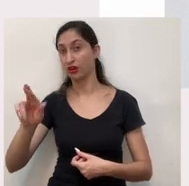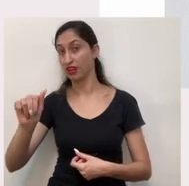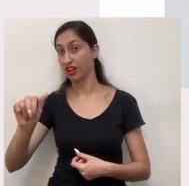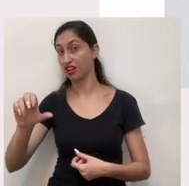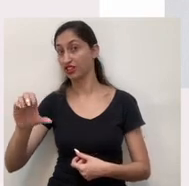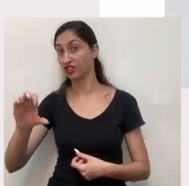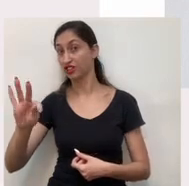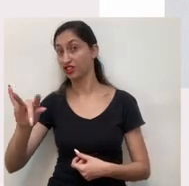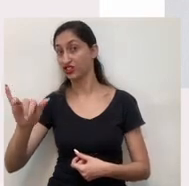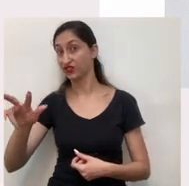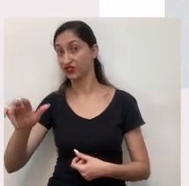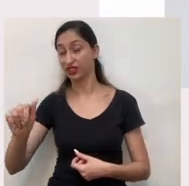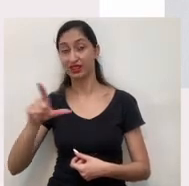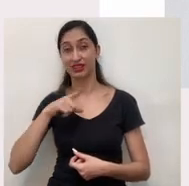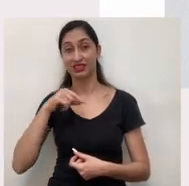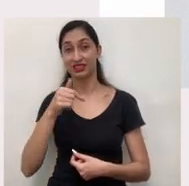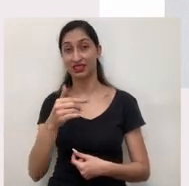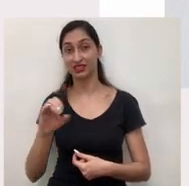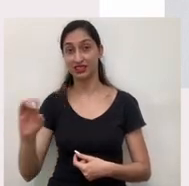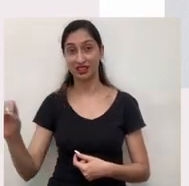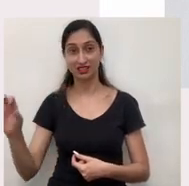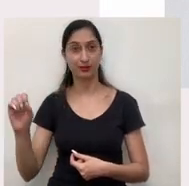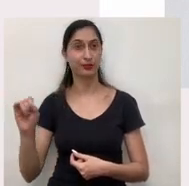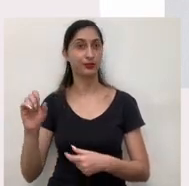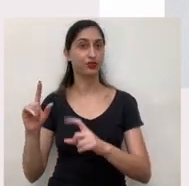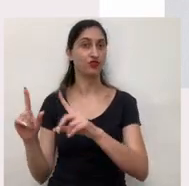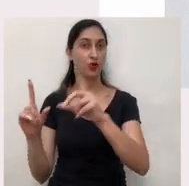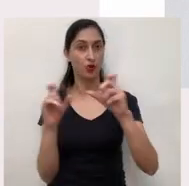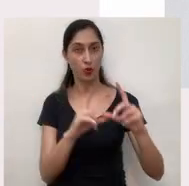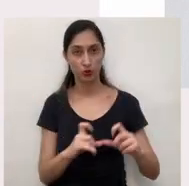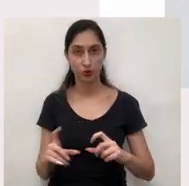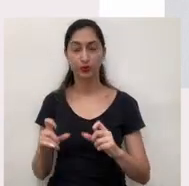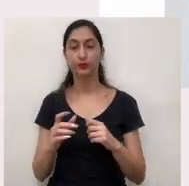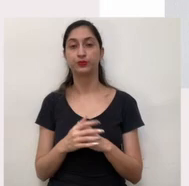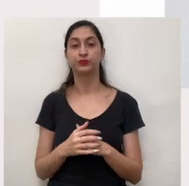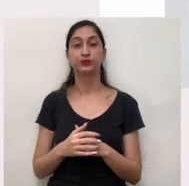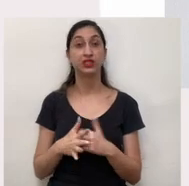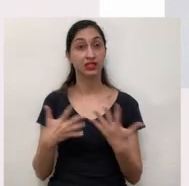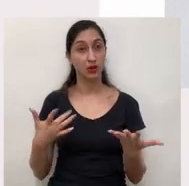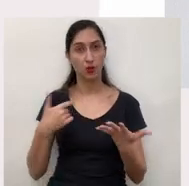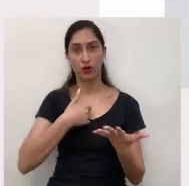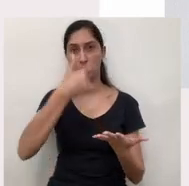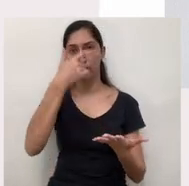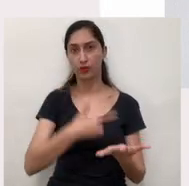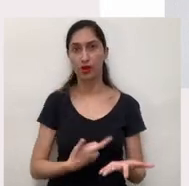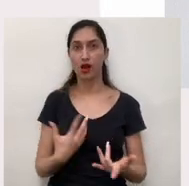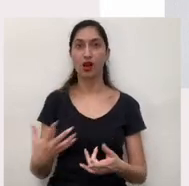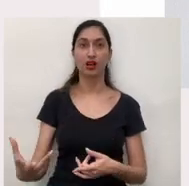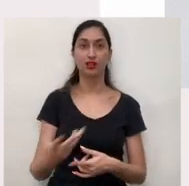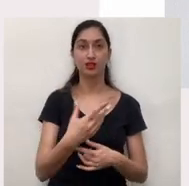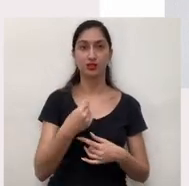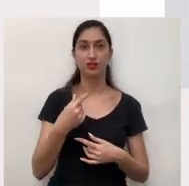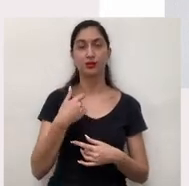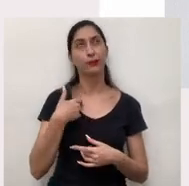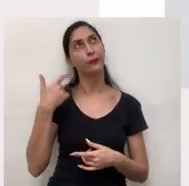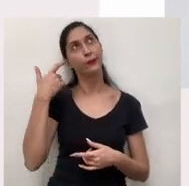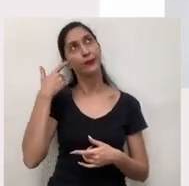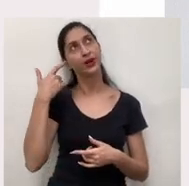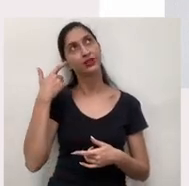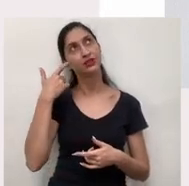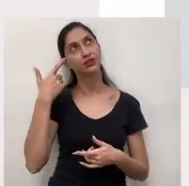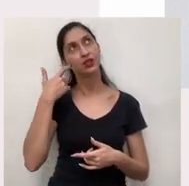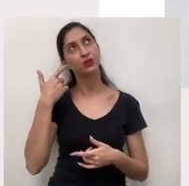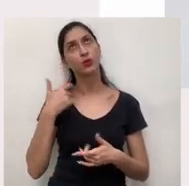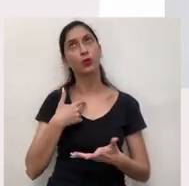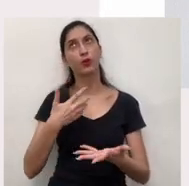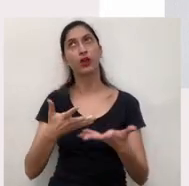No lugar de artista foi, primeiro, pensar que eu queria experimentar, né?